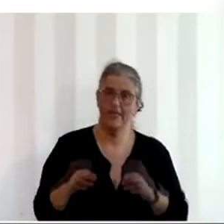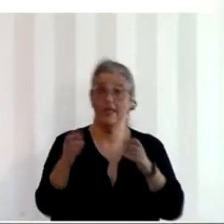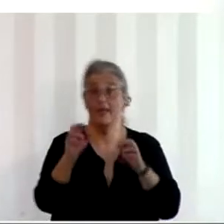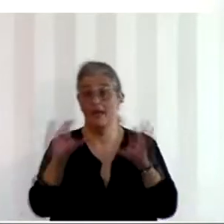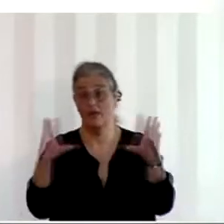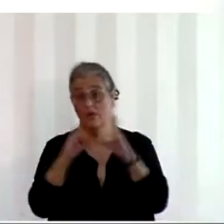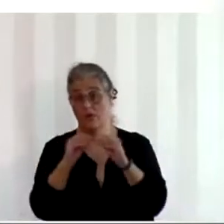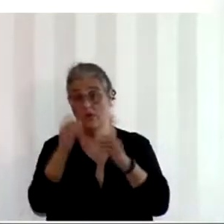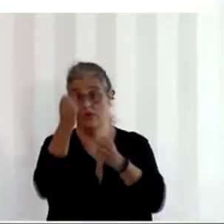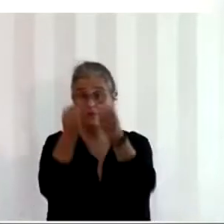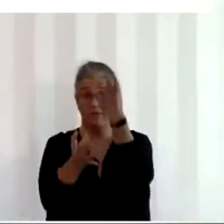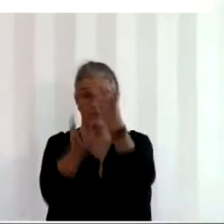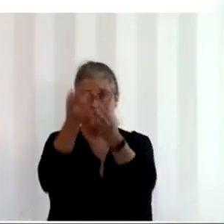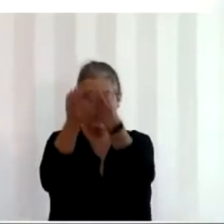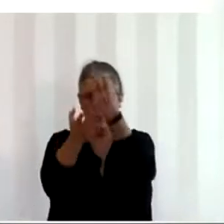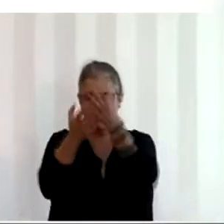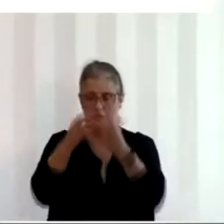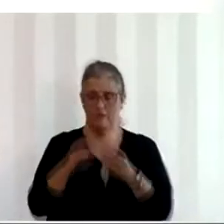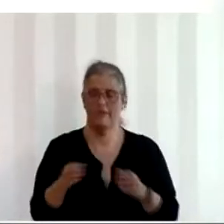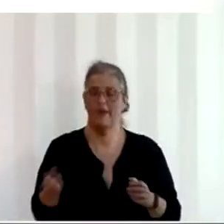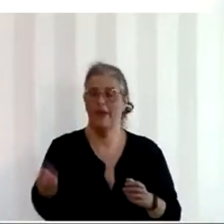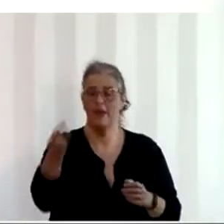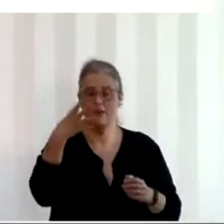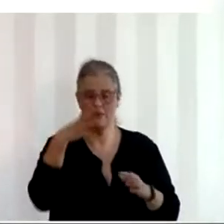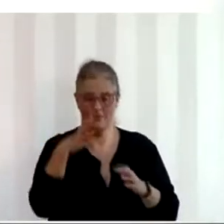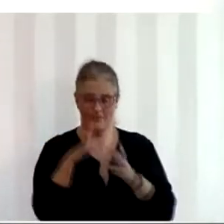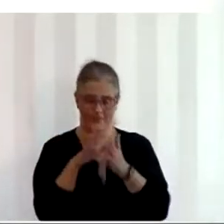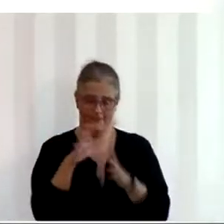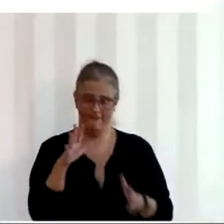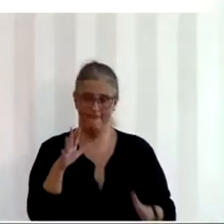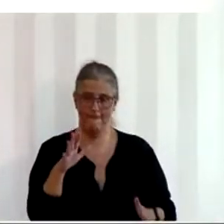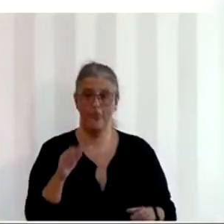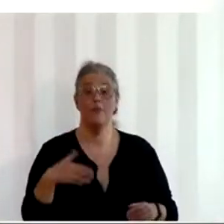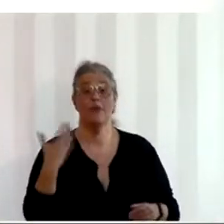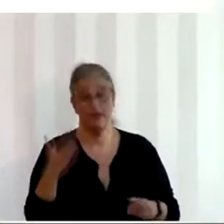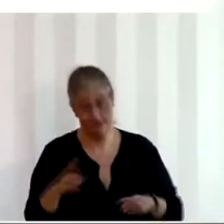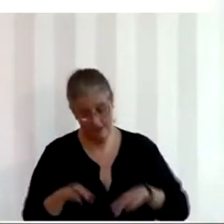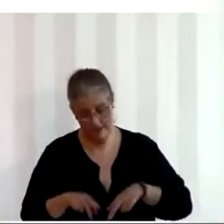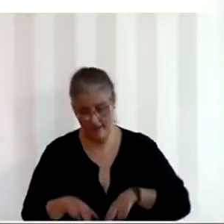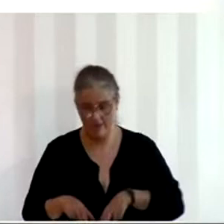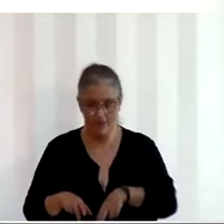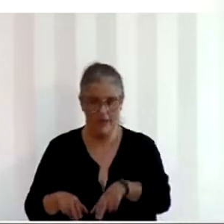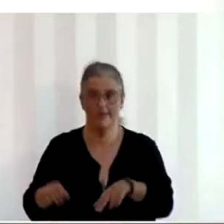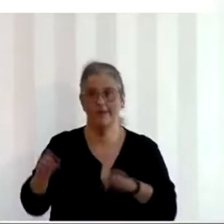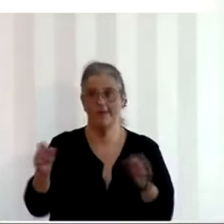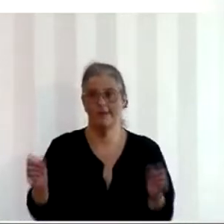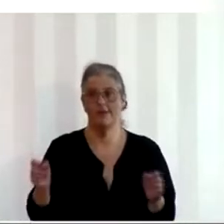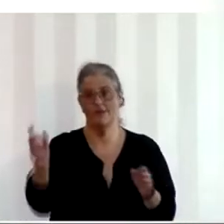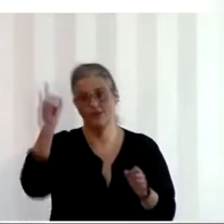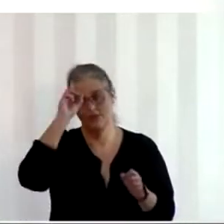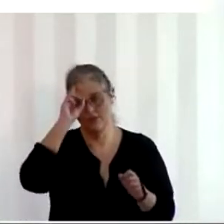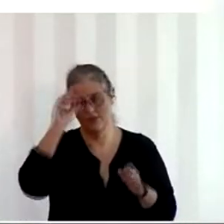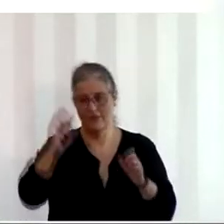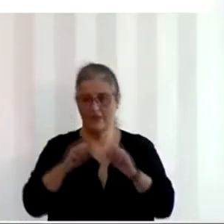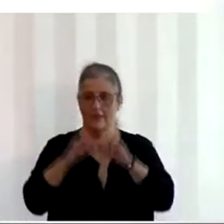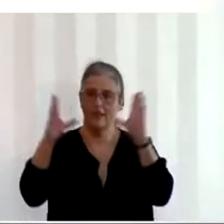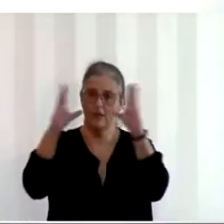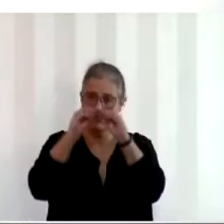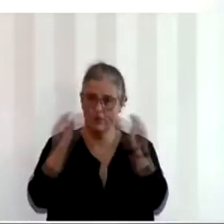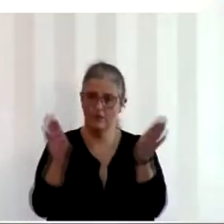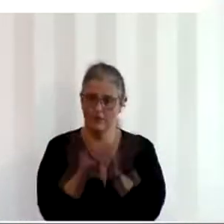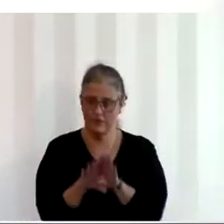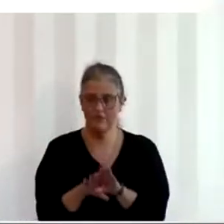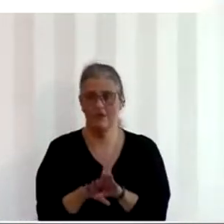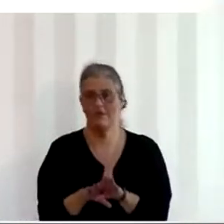fogo, para os alumiar, a fim de que caminhassem de dia e de noite. Nunca se apartou